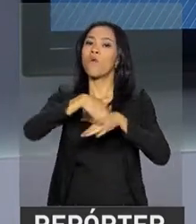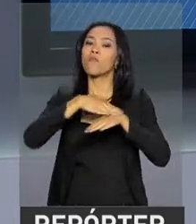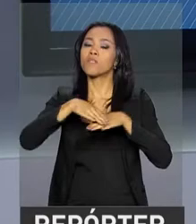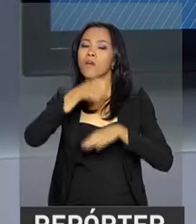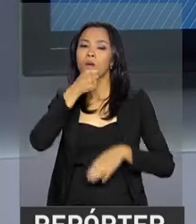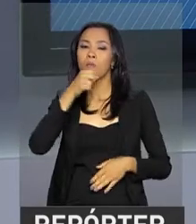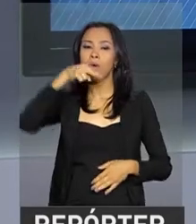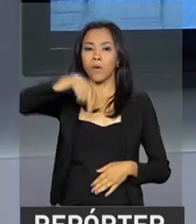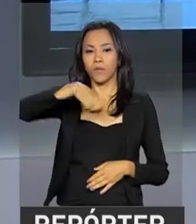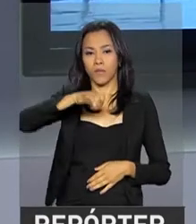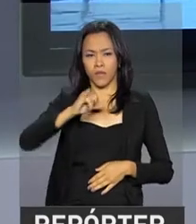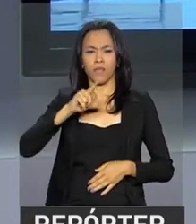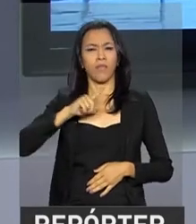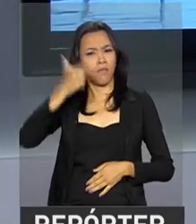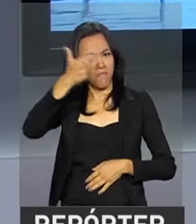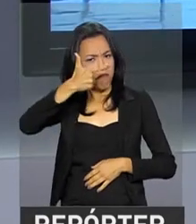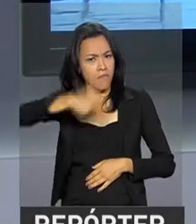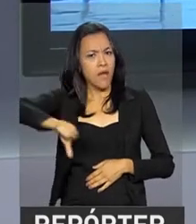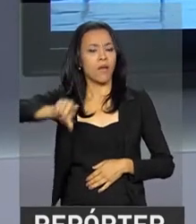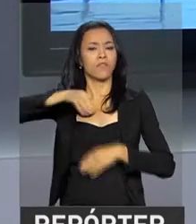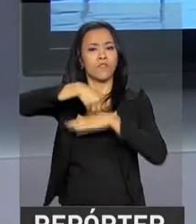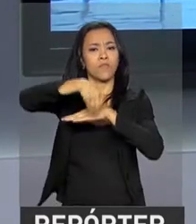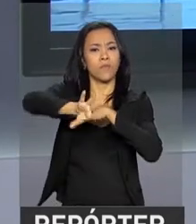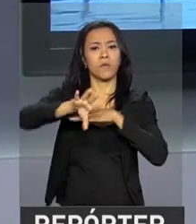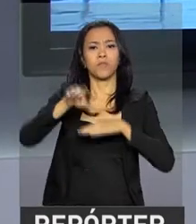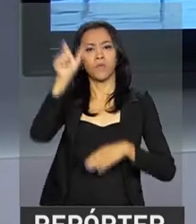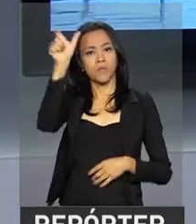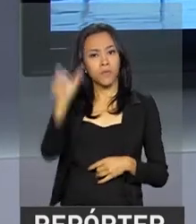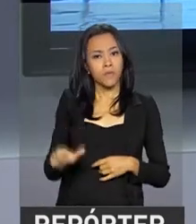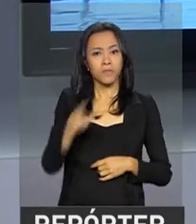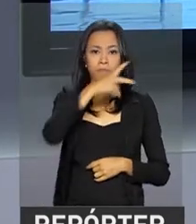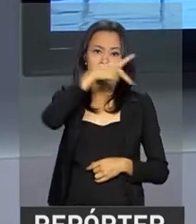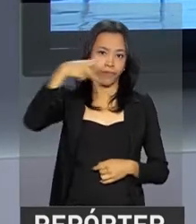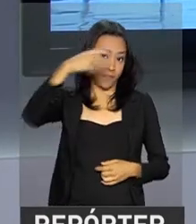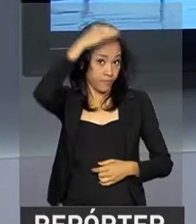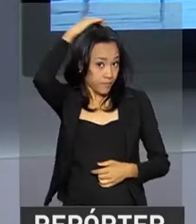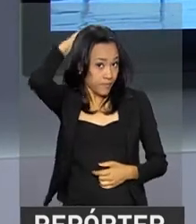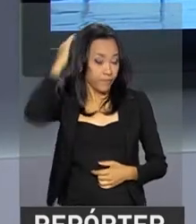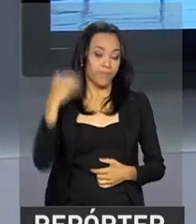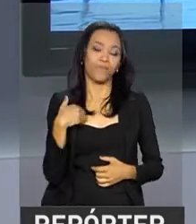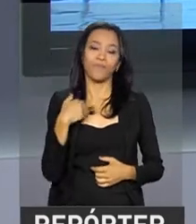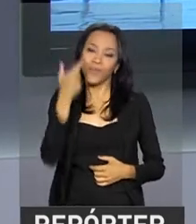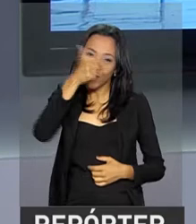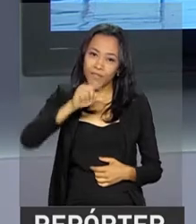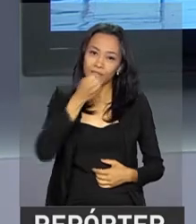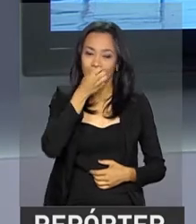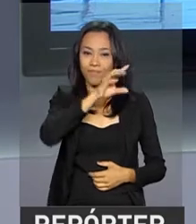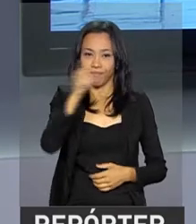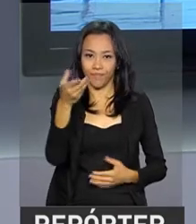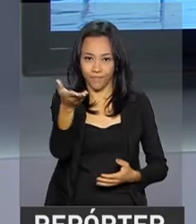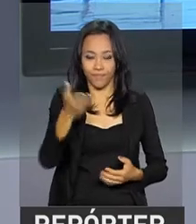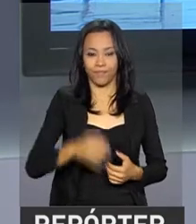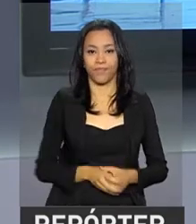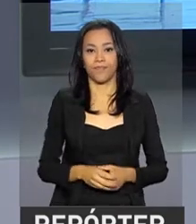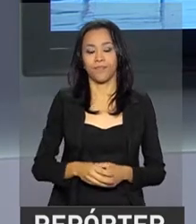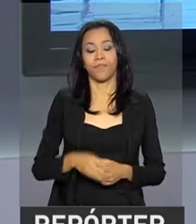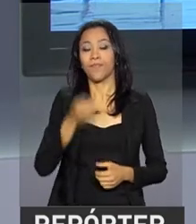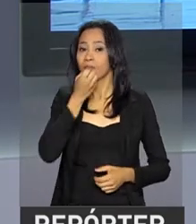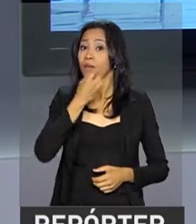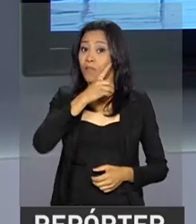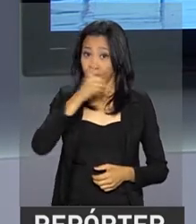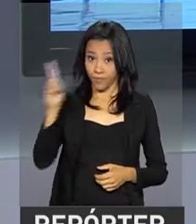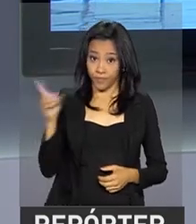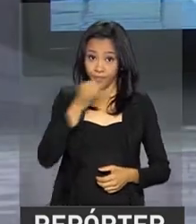ney pereira ele traz pra gente mais informações sobre o presidente michel temer olá nem novamente bom dia pra você bom dia pra